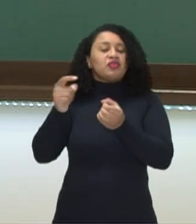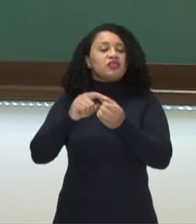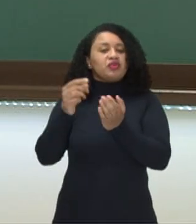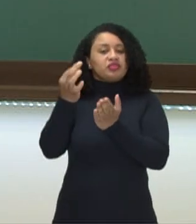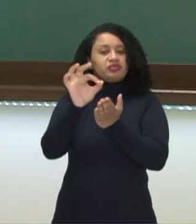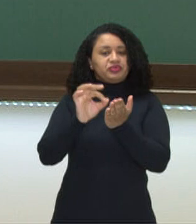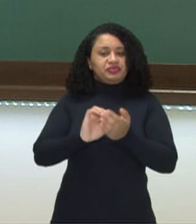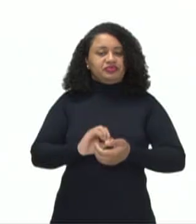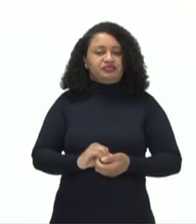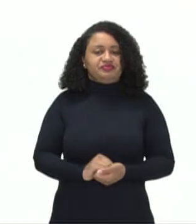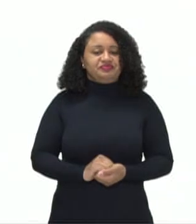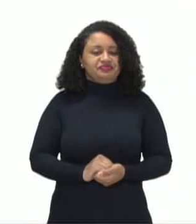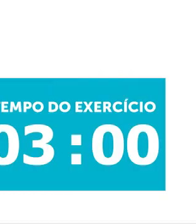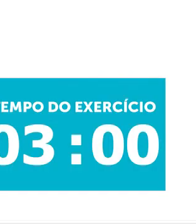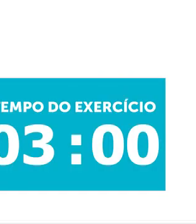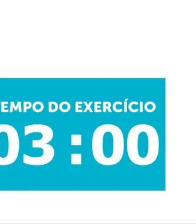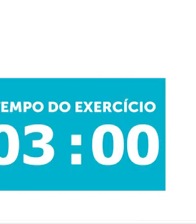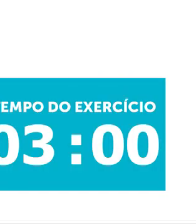nós corrigimos.